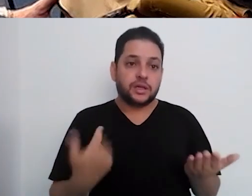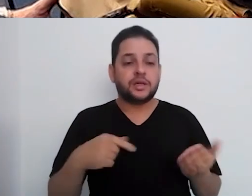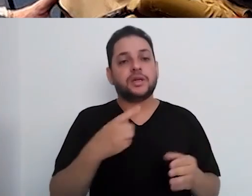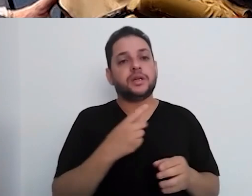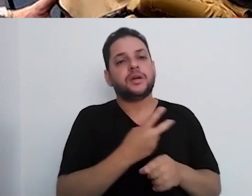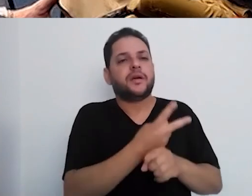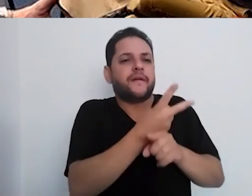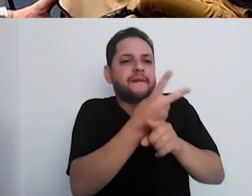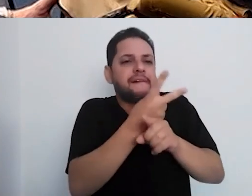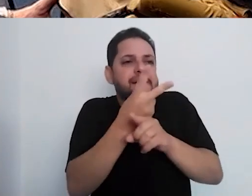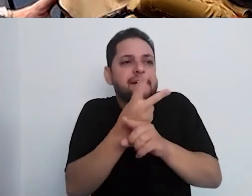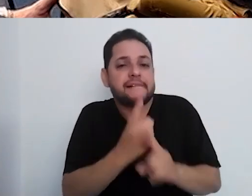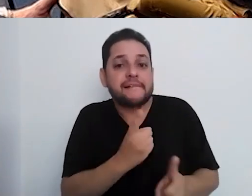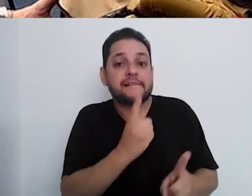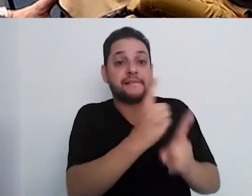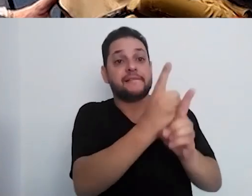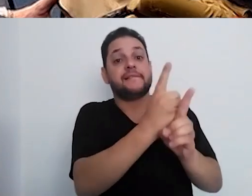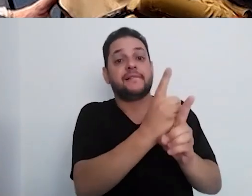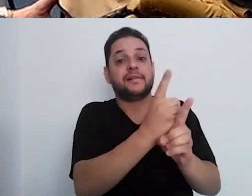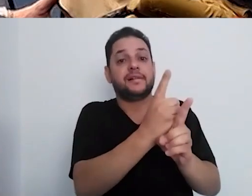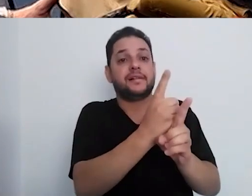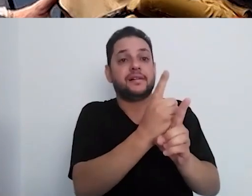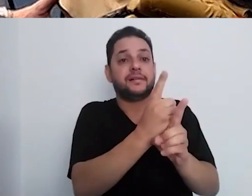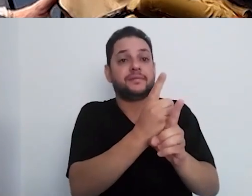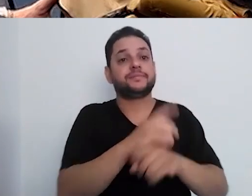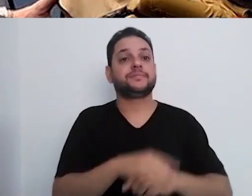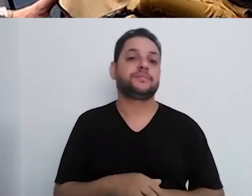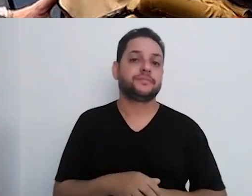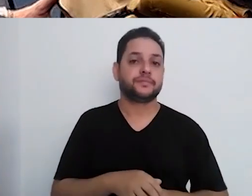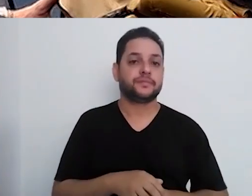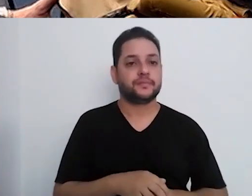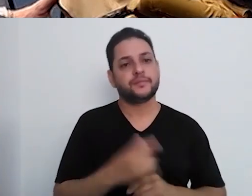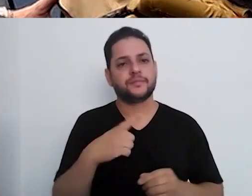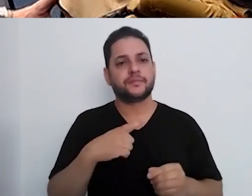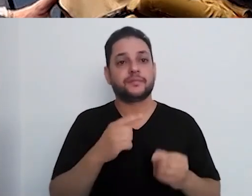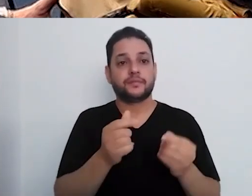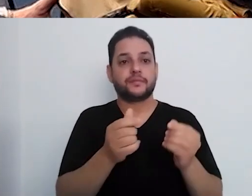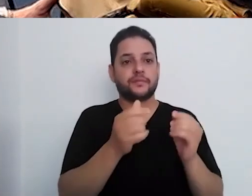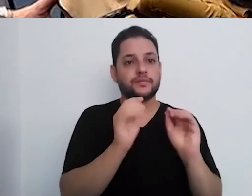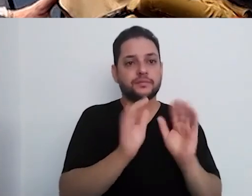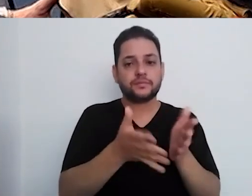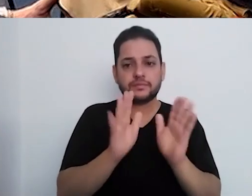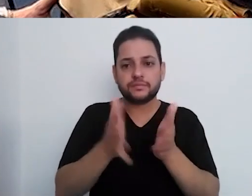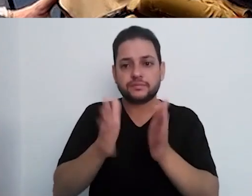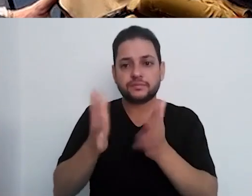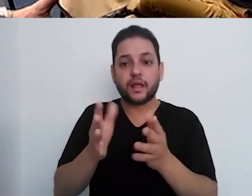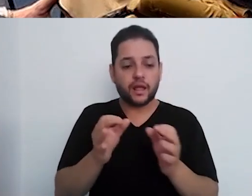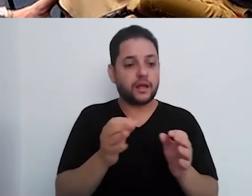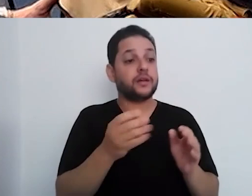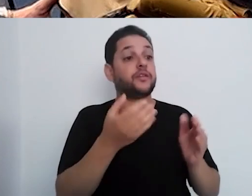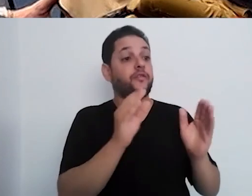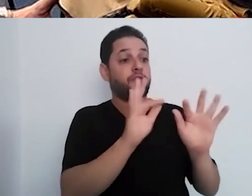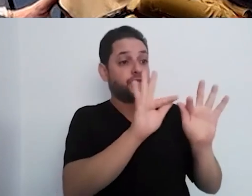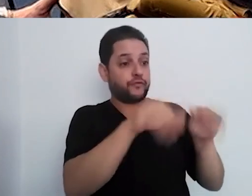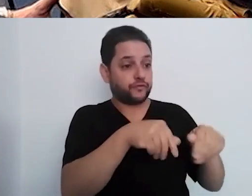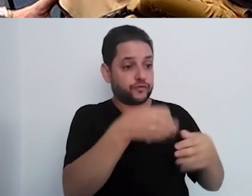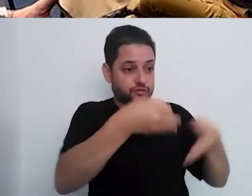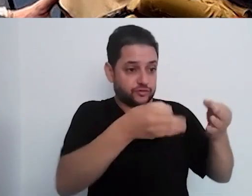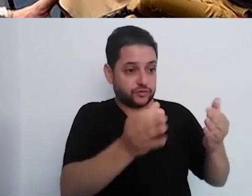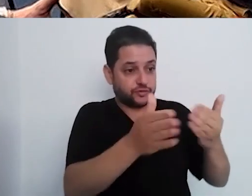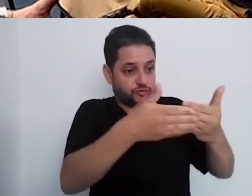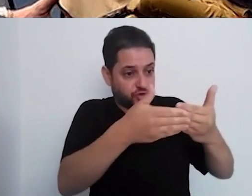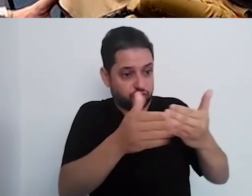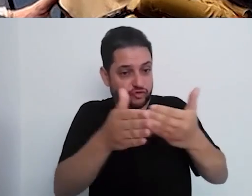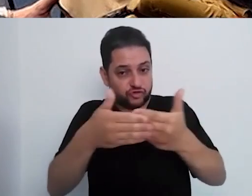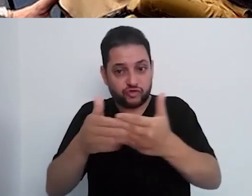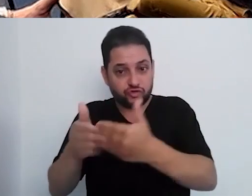os casos. A questão dos casos já terem todos se encerrado era importante justamente por causa disso, porque a gente não